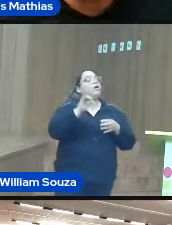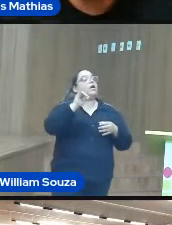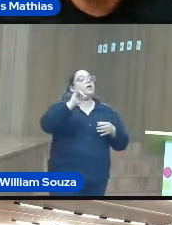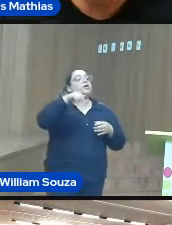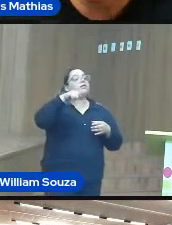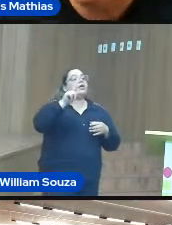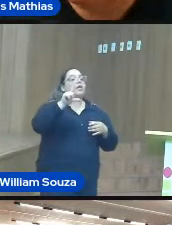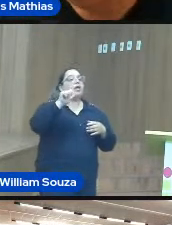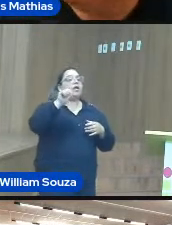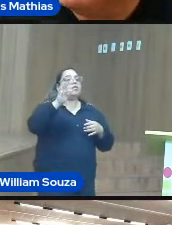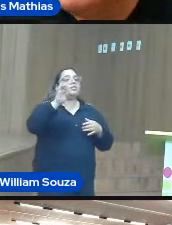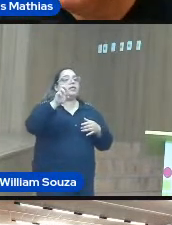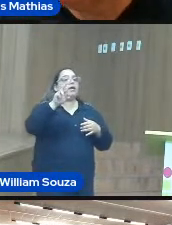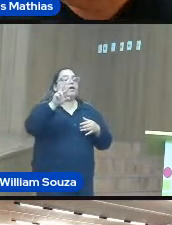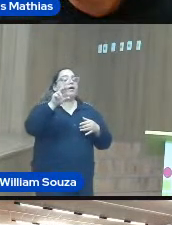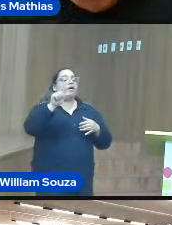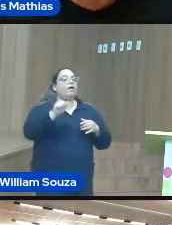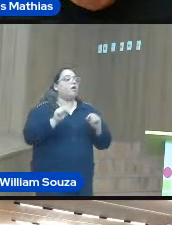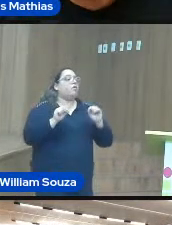Unido,